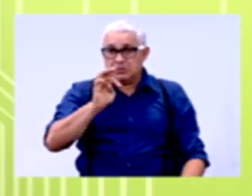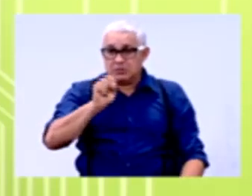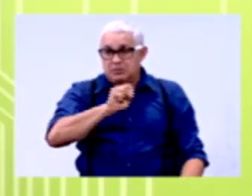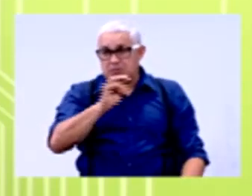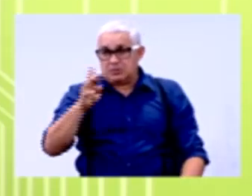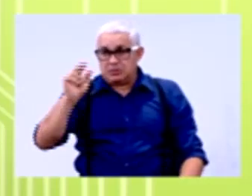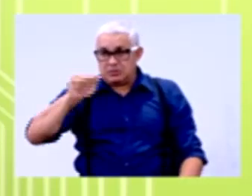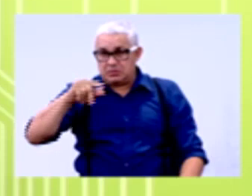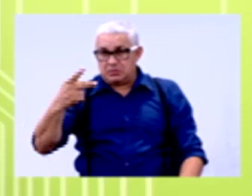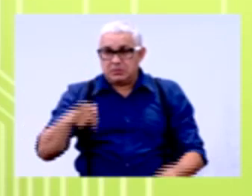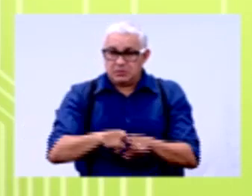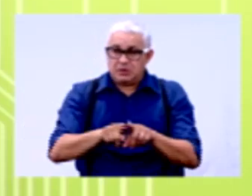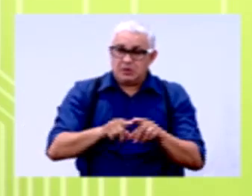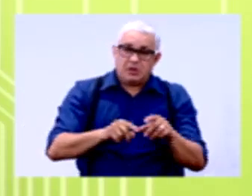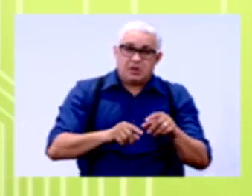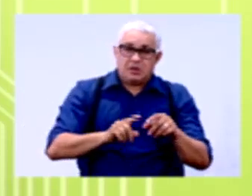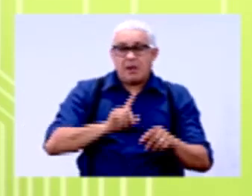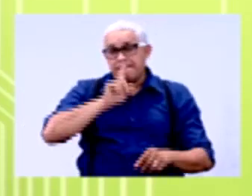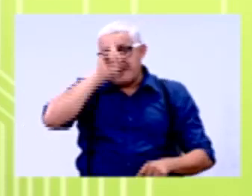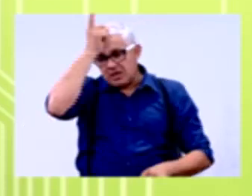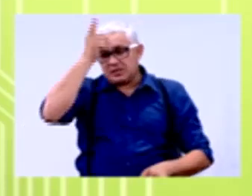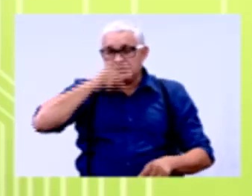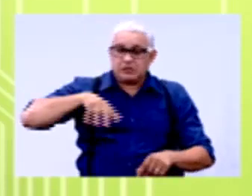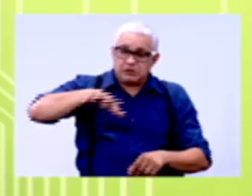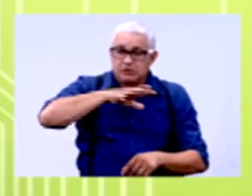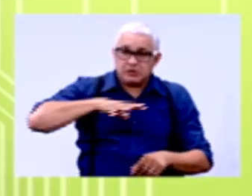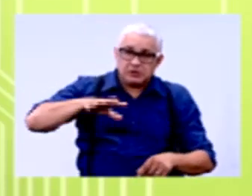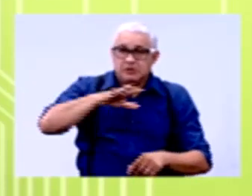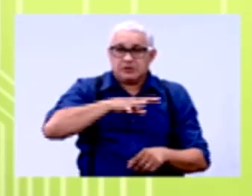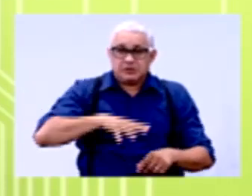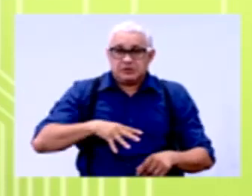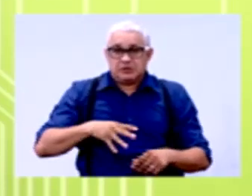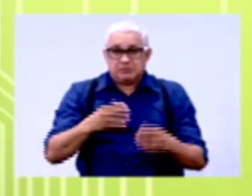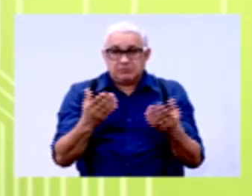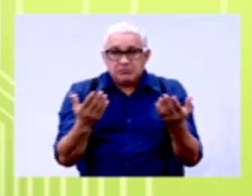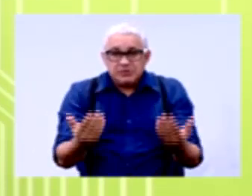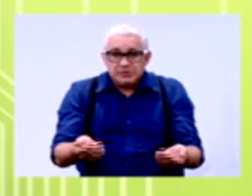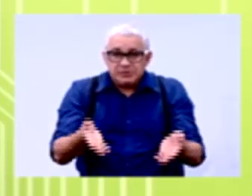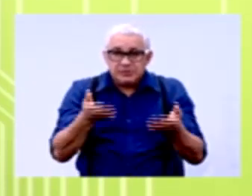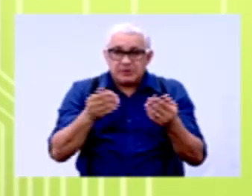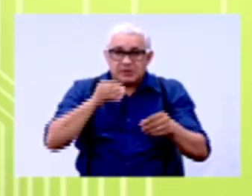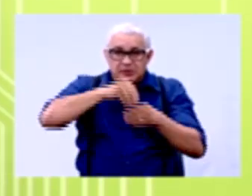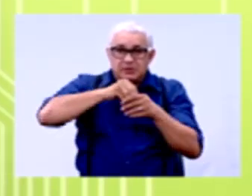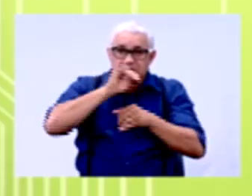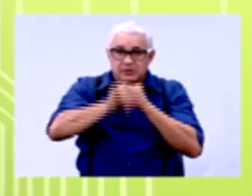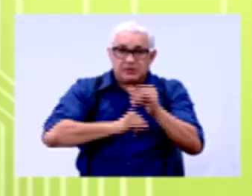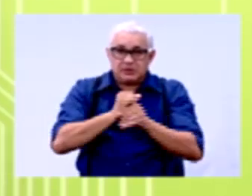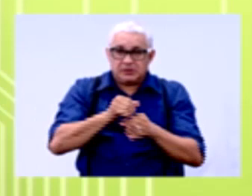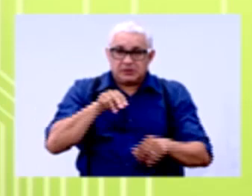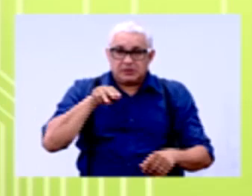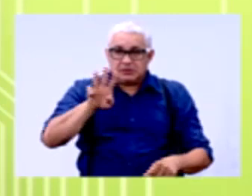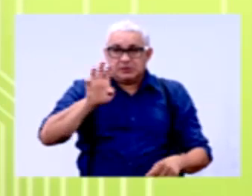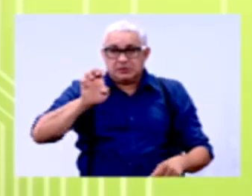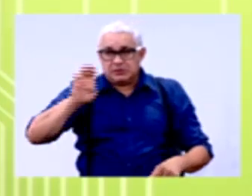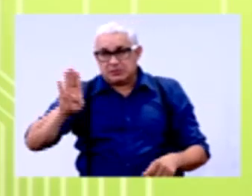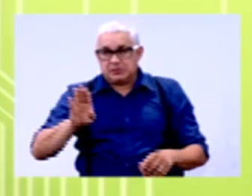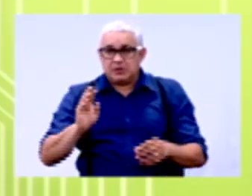na geração, na criação de ambientes agradáveis aí na questão da web. Basicamente, a gente